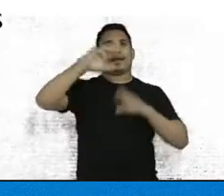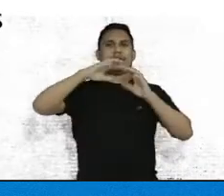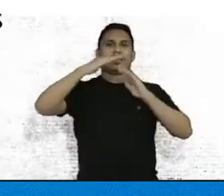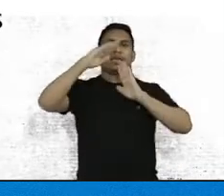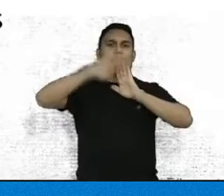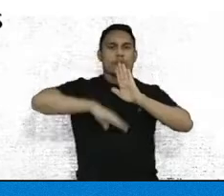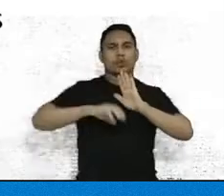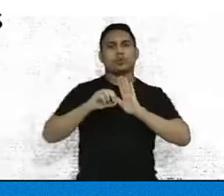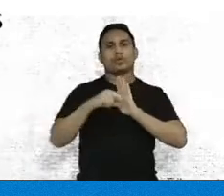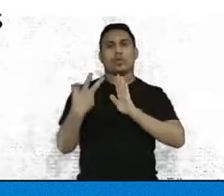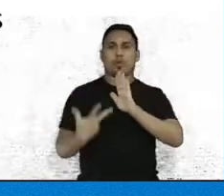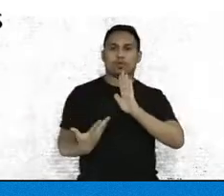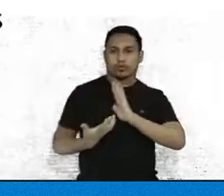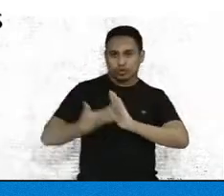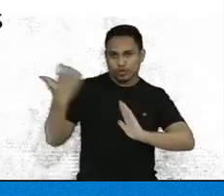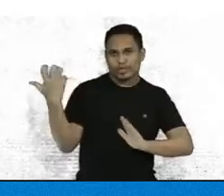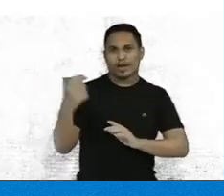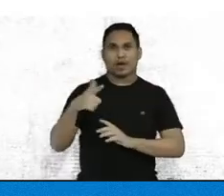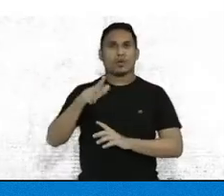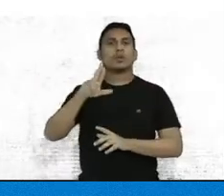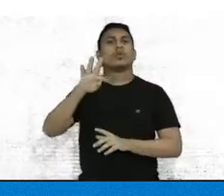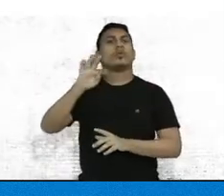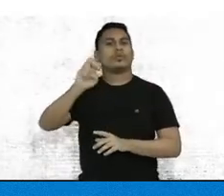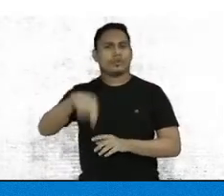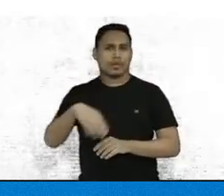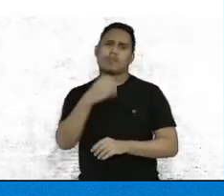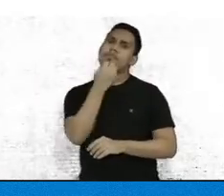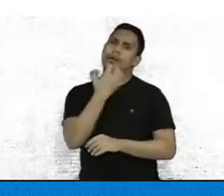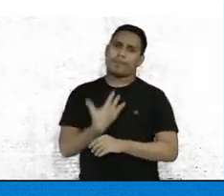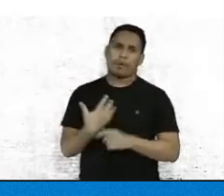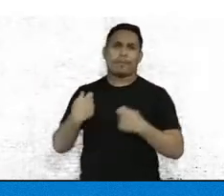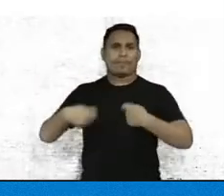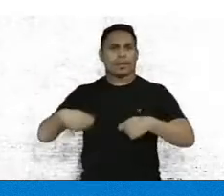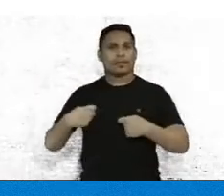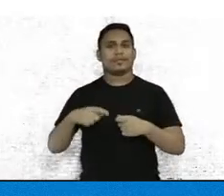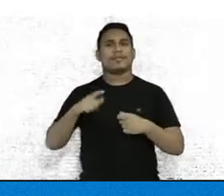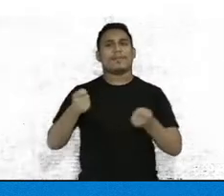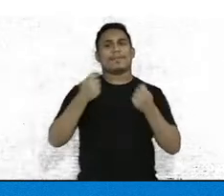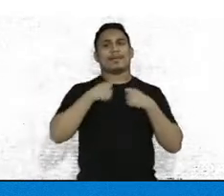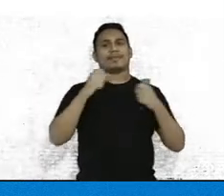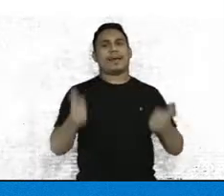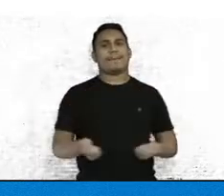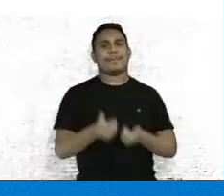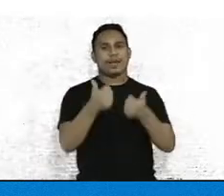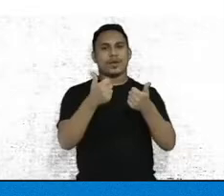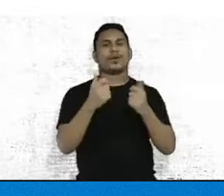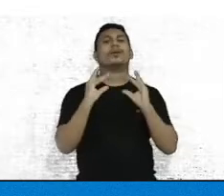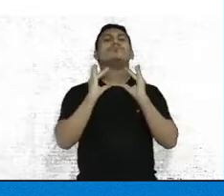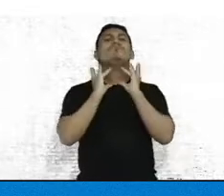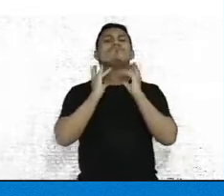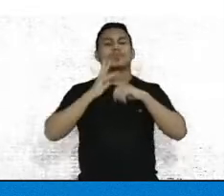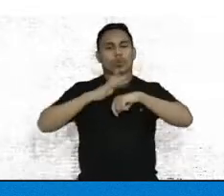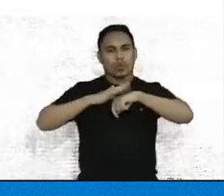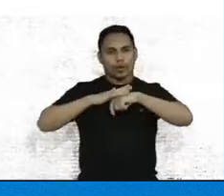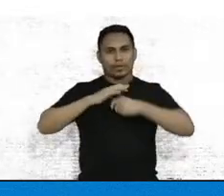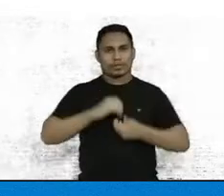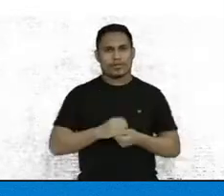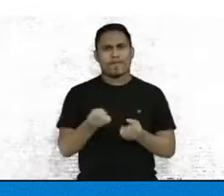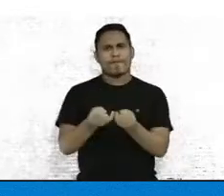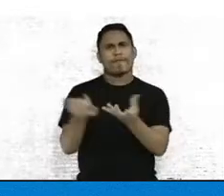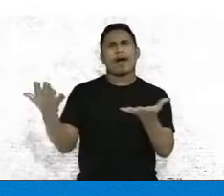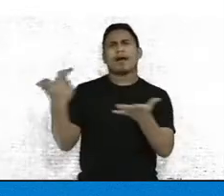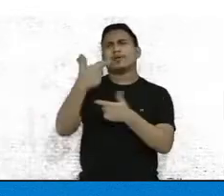um tempo o glúten e ver o quanto que pode melhorar do seu Hashimoto. Várias outras proteínas alimentares